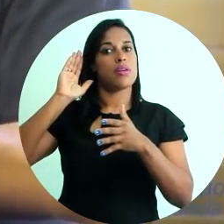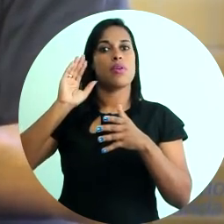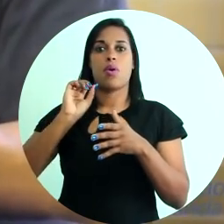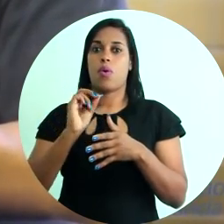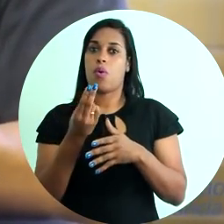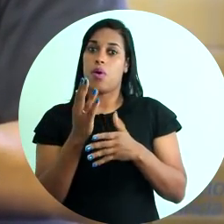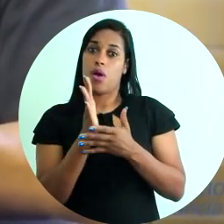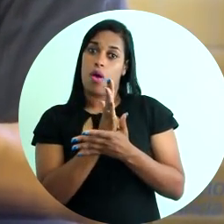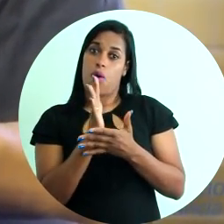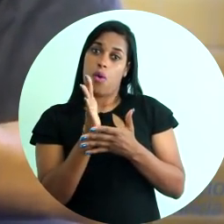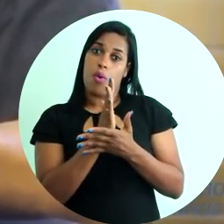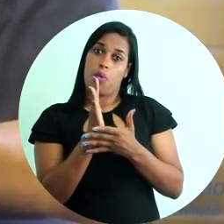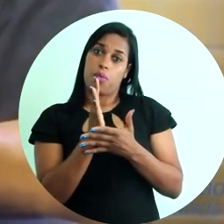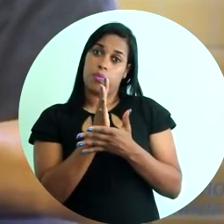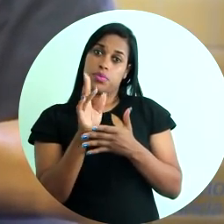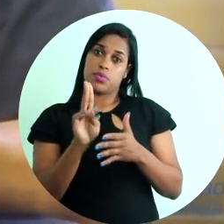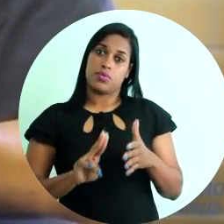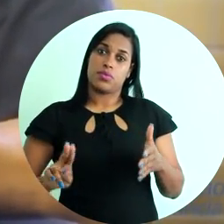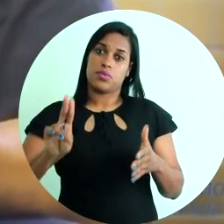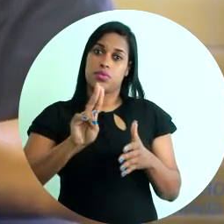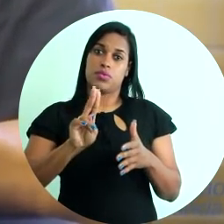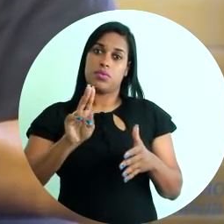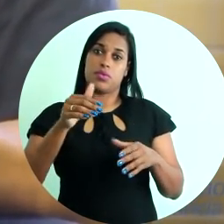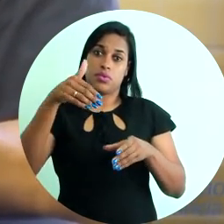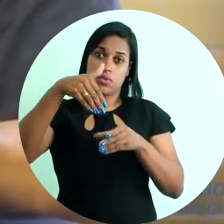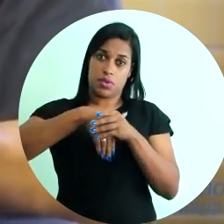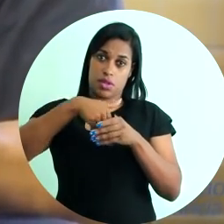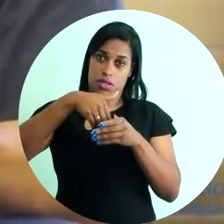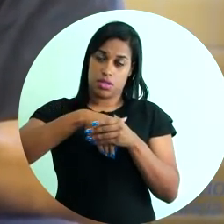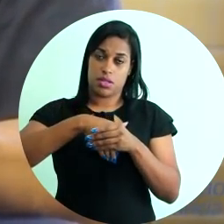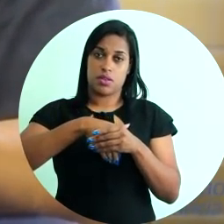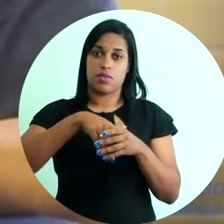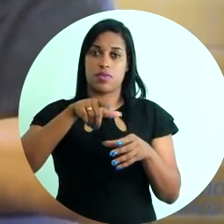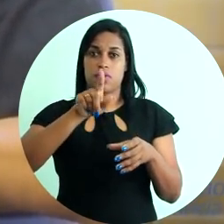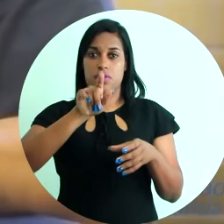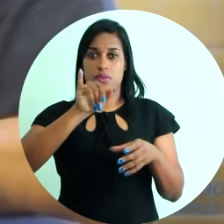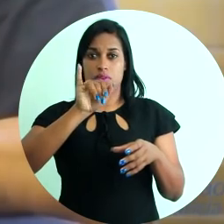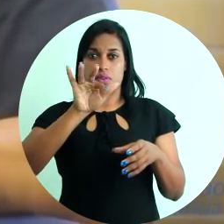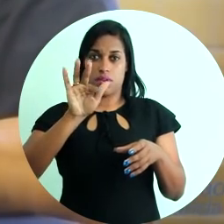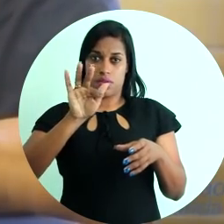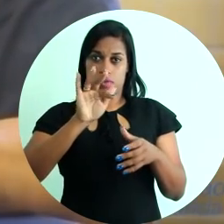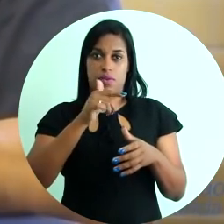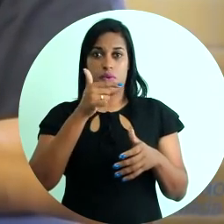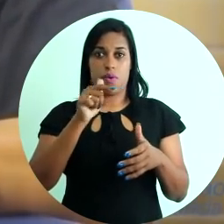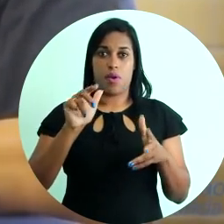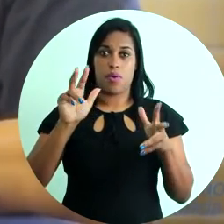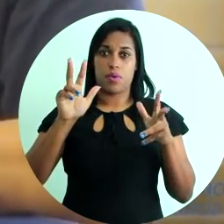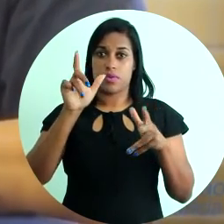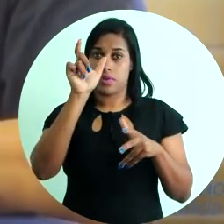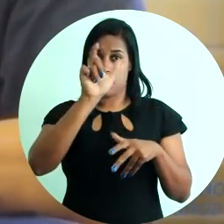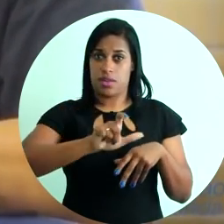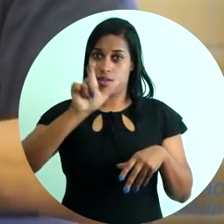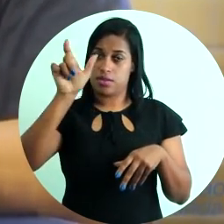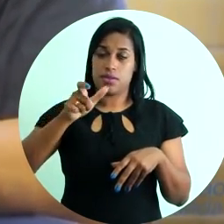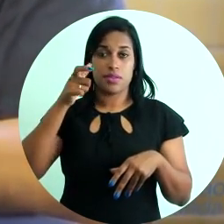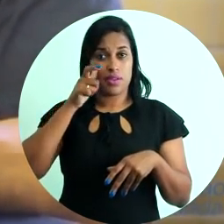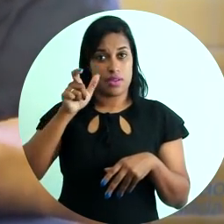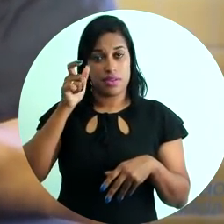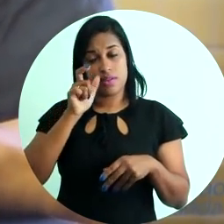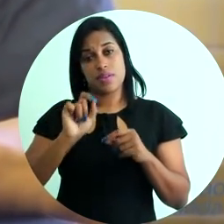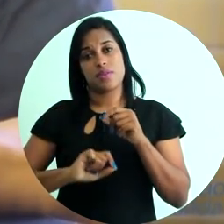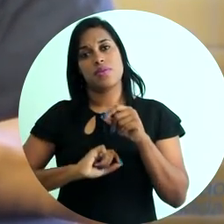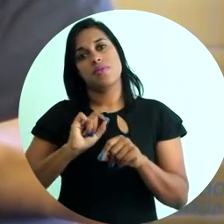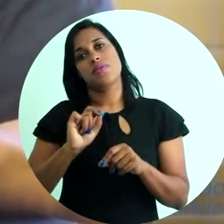dessa imagem transparentes usando os arquivos no formato GIF. O GIF tem uma outra característica muito interessante também, que ele